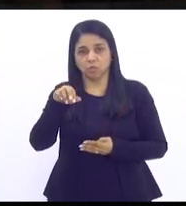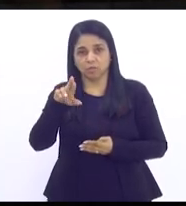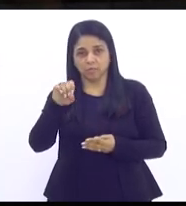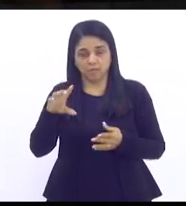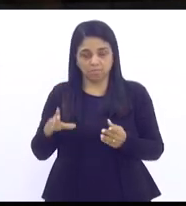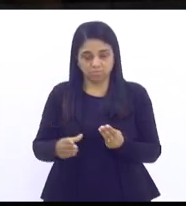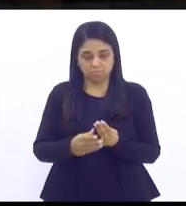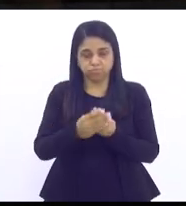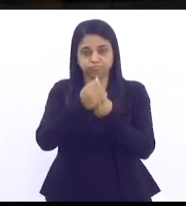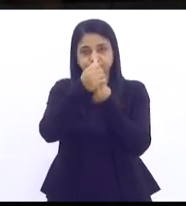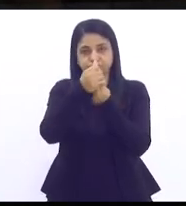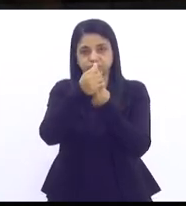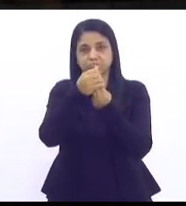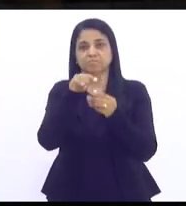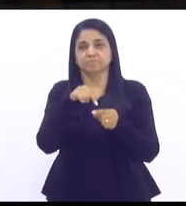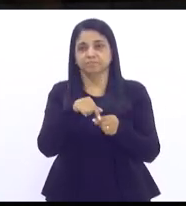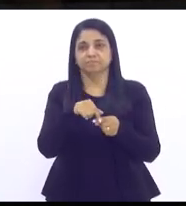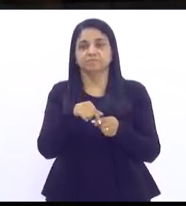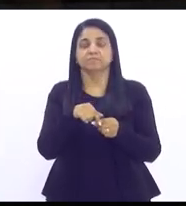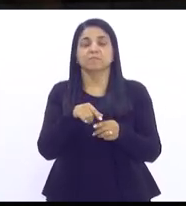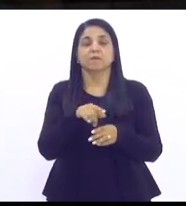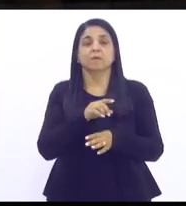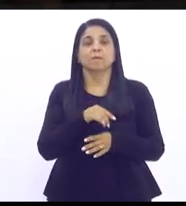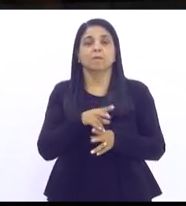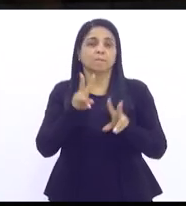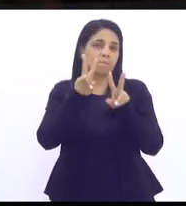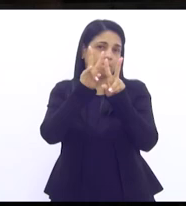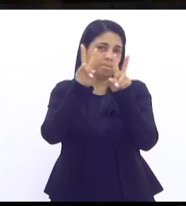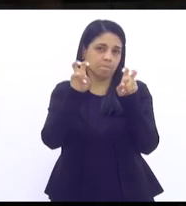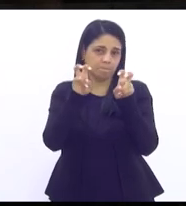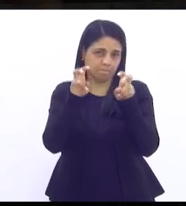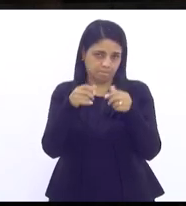Então, vou tratar primeiro deste tema.